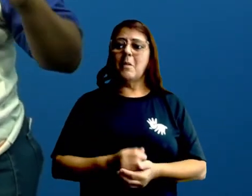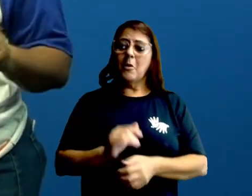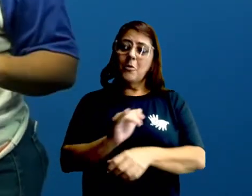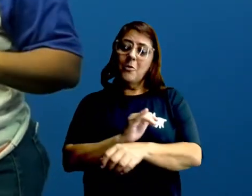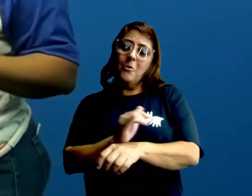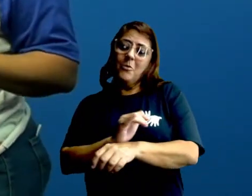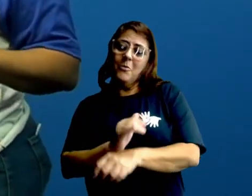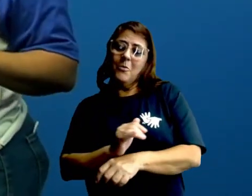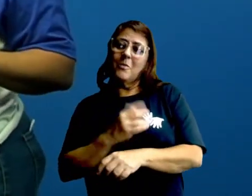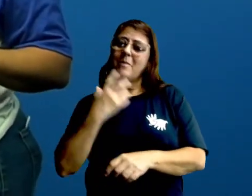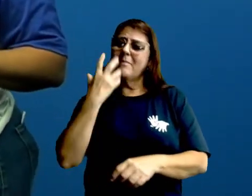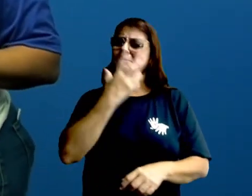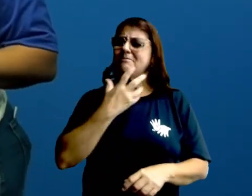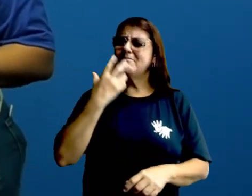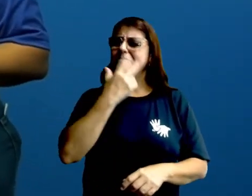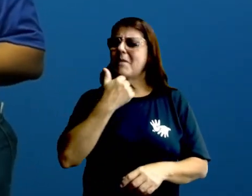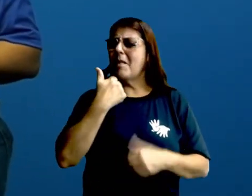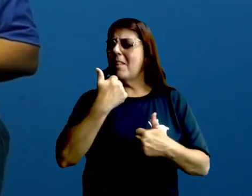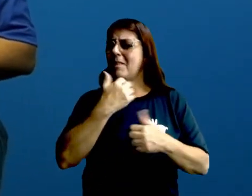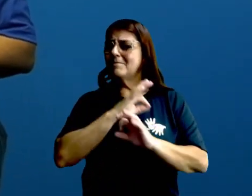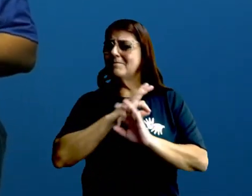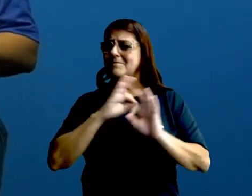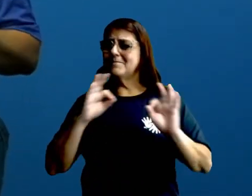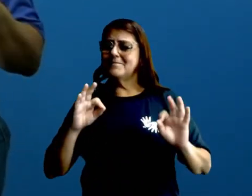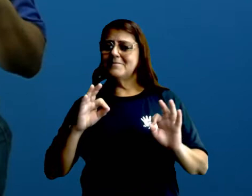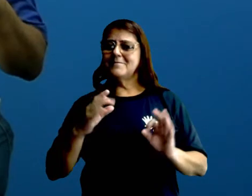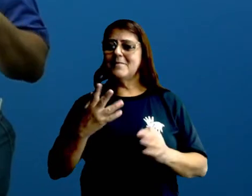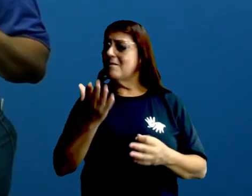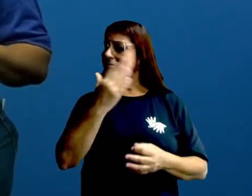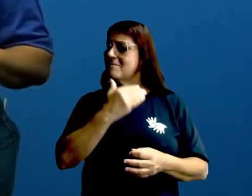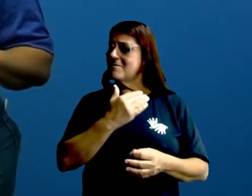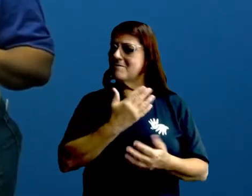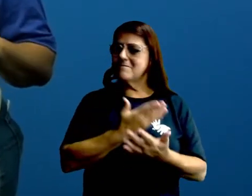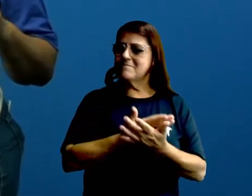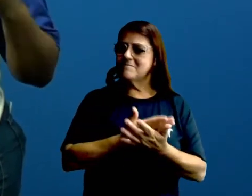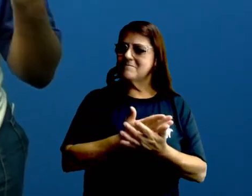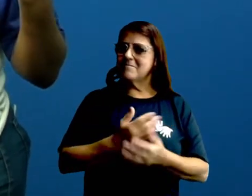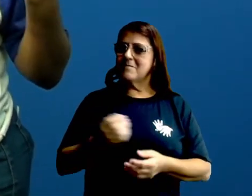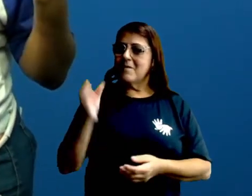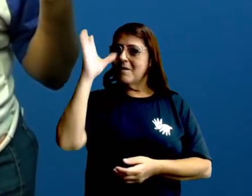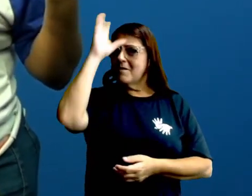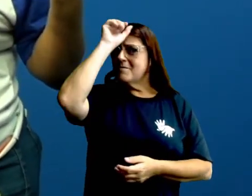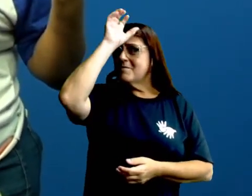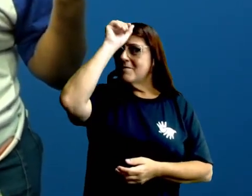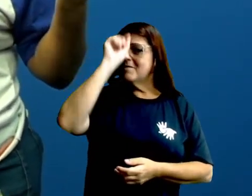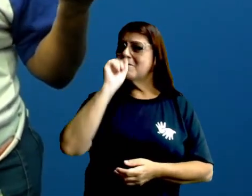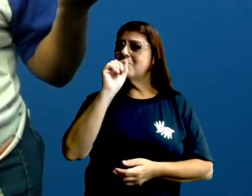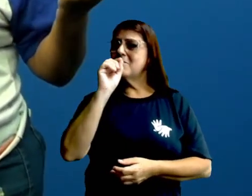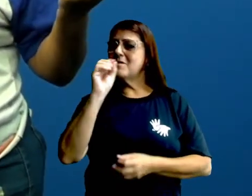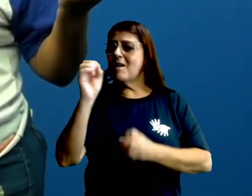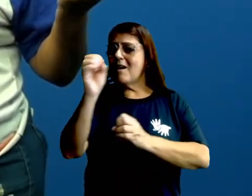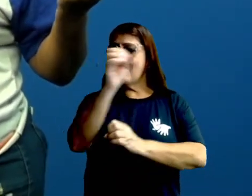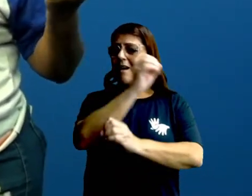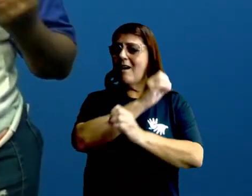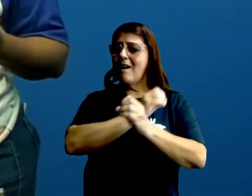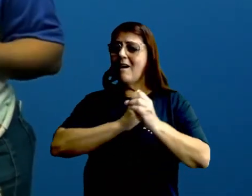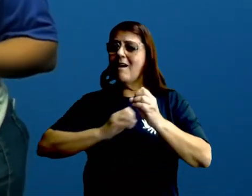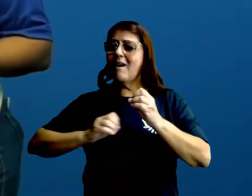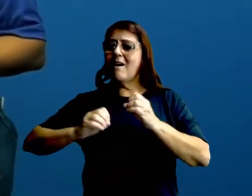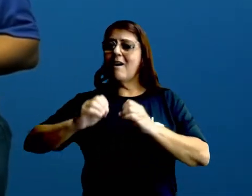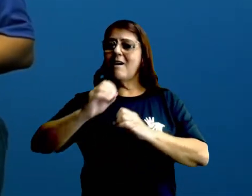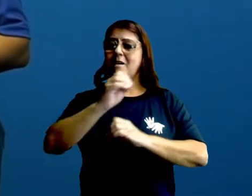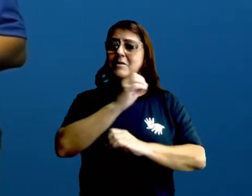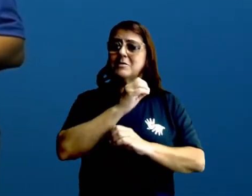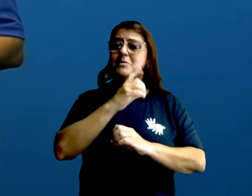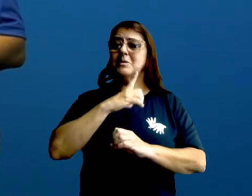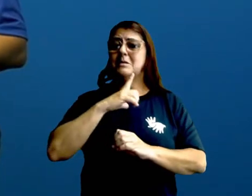é maravilhosa. Vamos para a nossa aula? Vamos aprender hoje o que são astros luminosos e